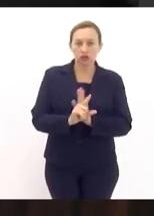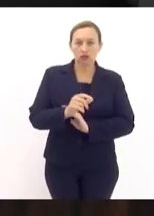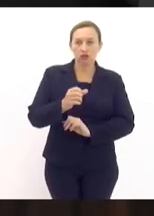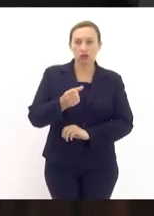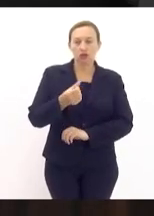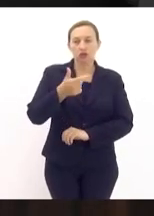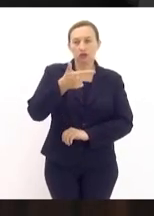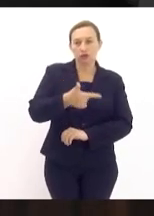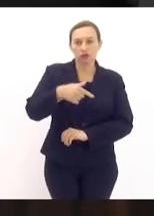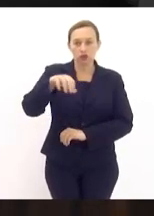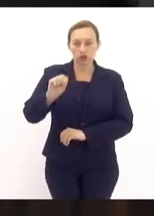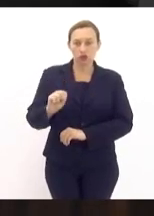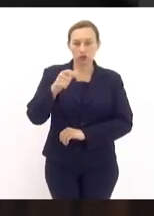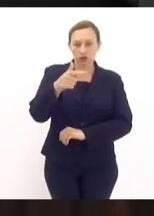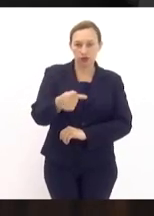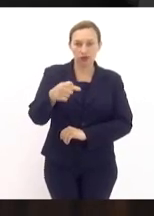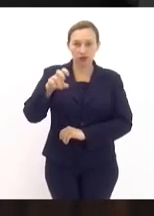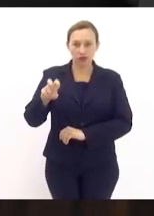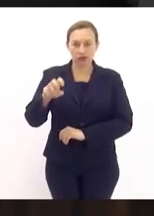número